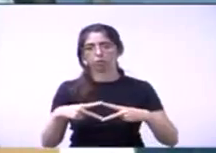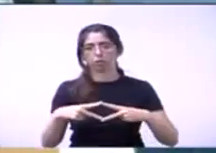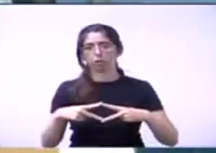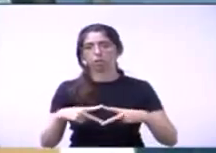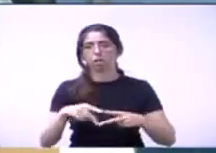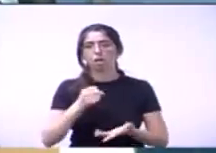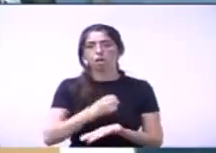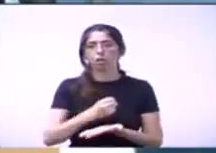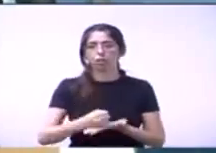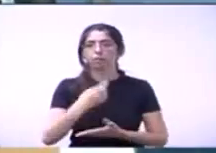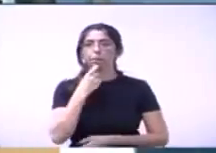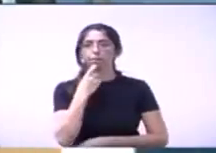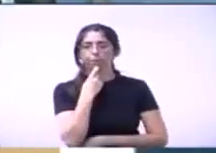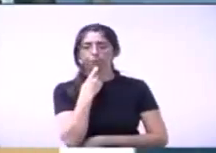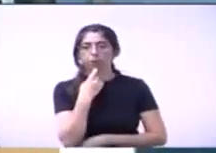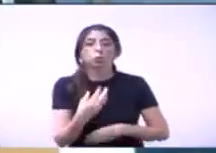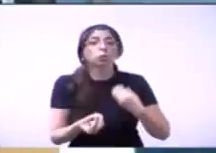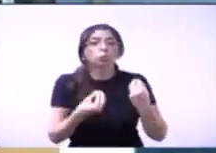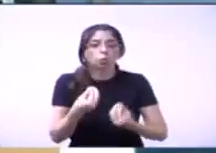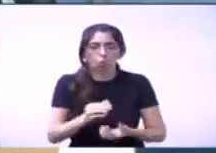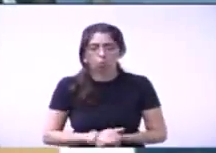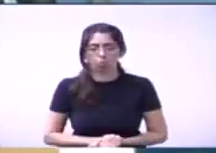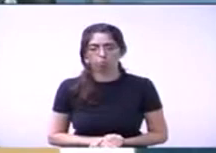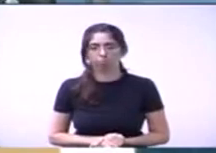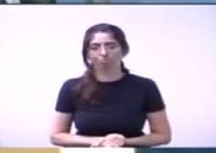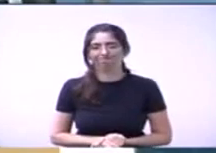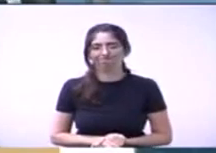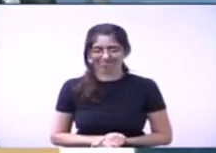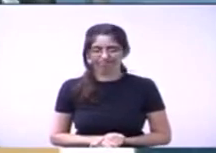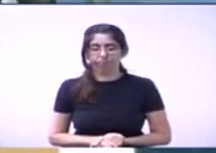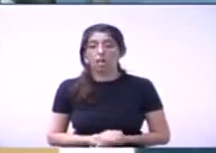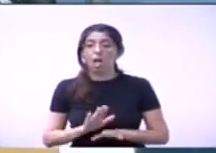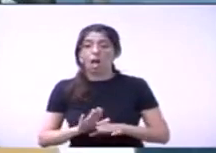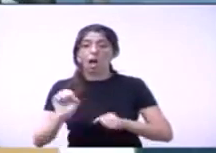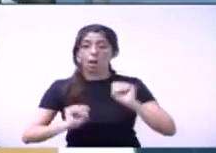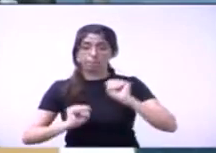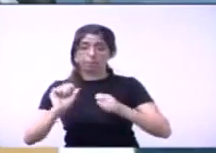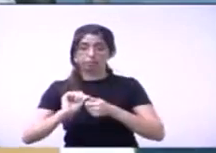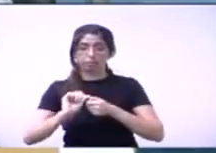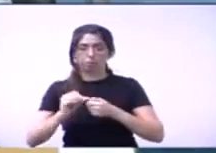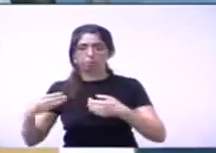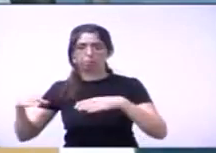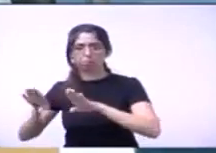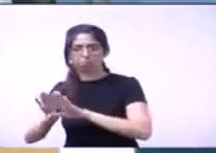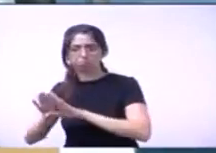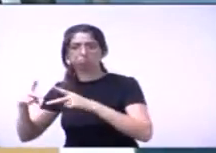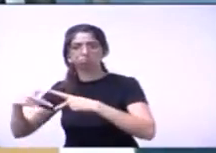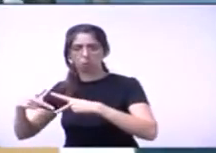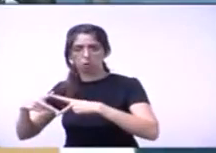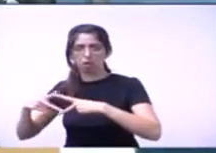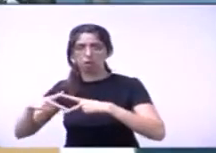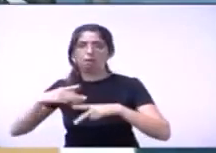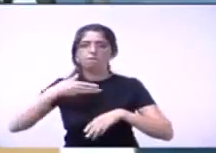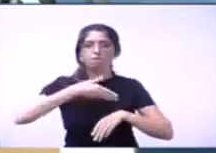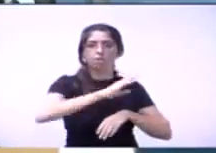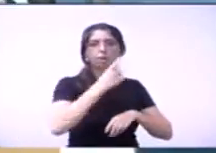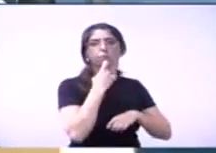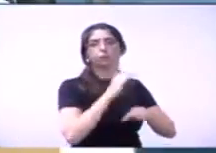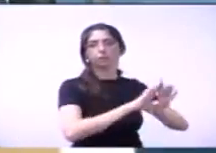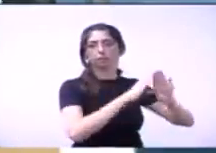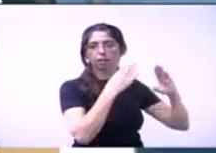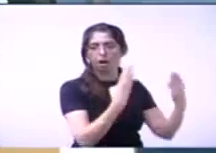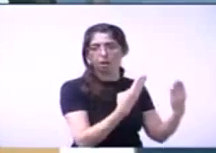em Campinas, ela vai entrar dentro da Petrobras, que é um órgão que só admite gente por concurso, e ela pode